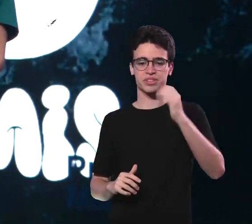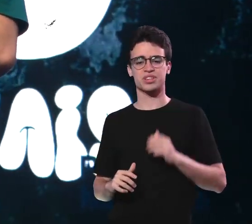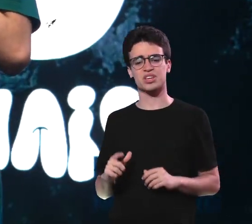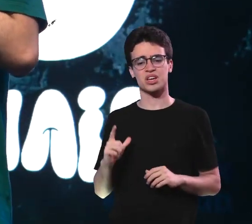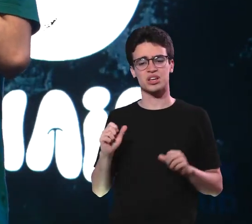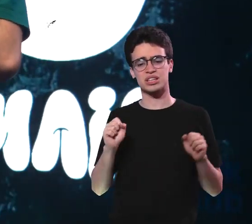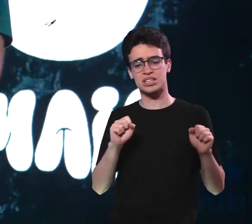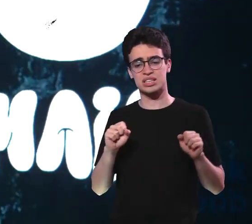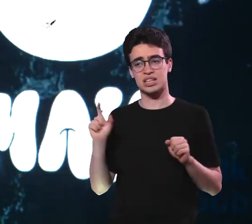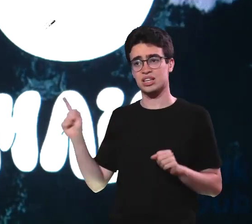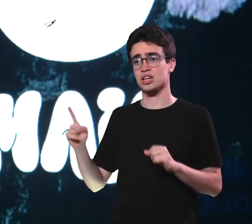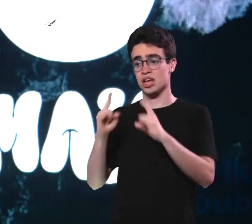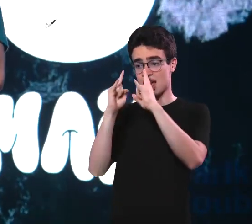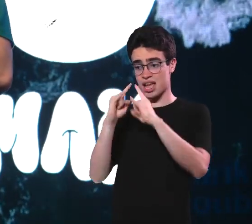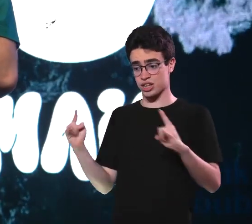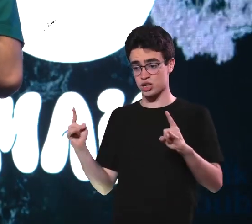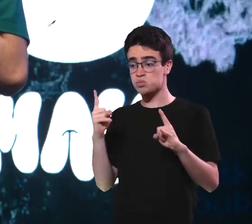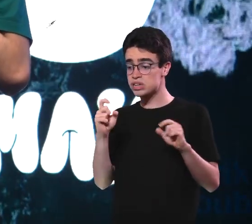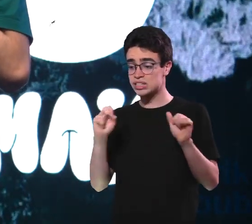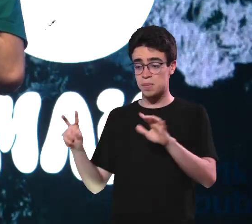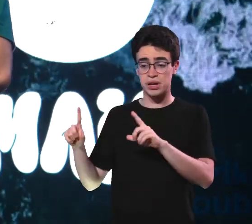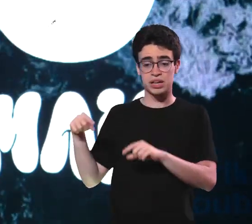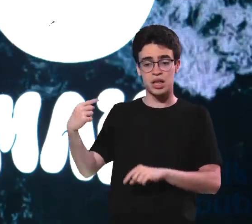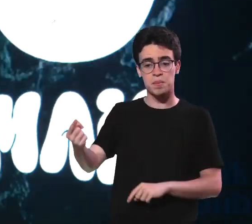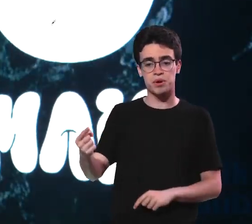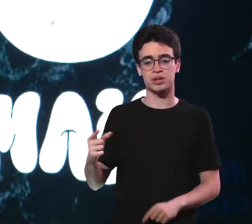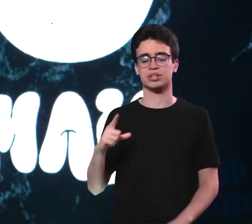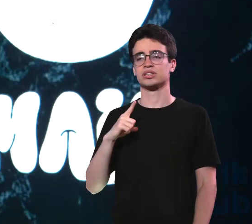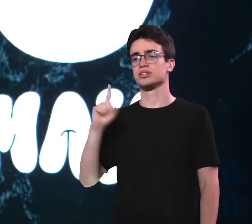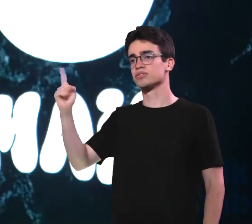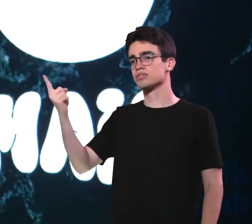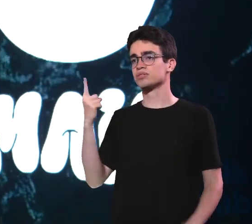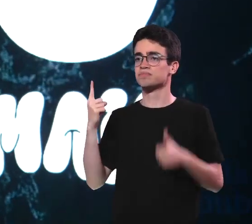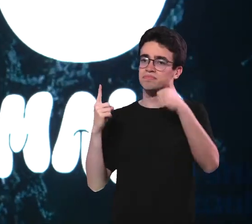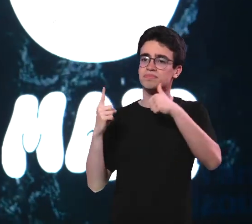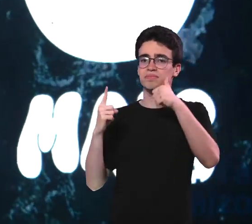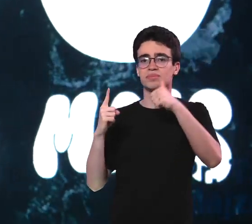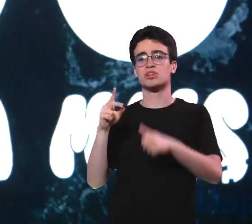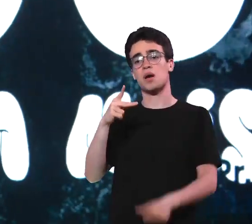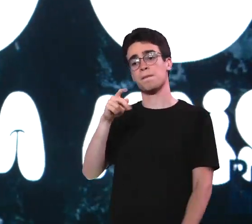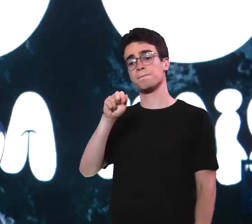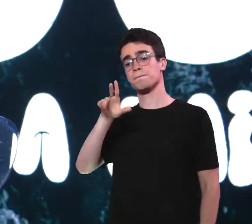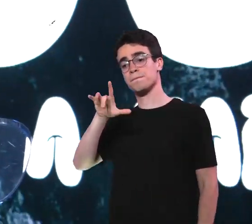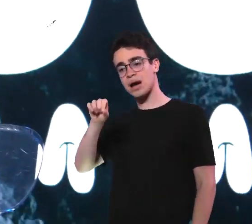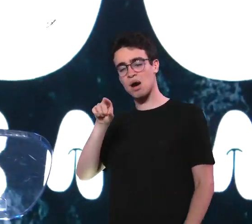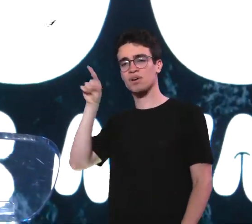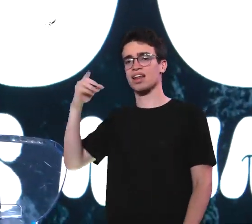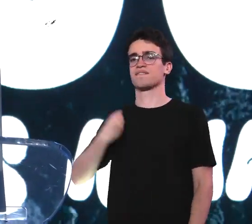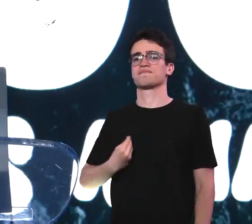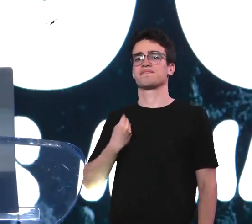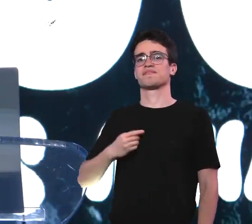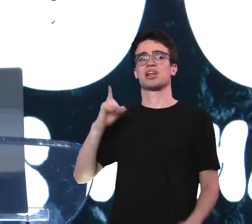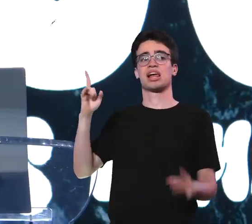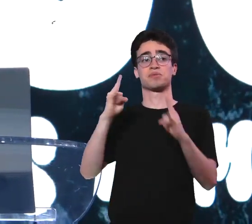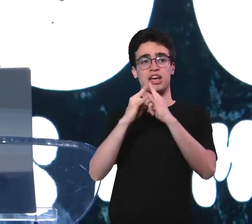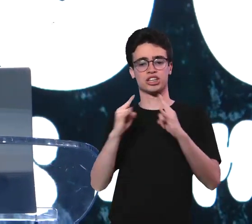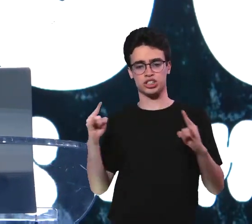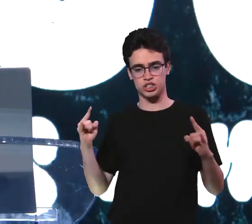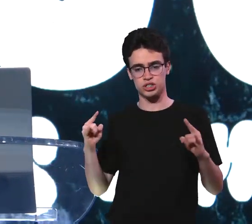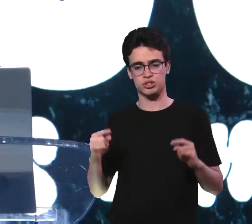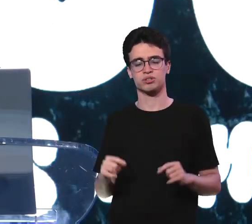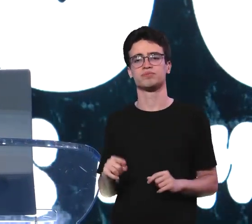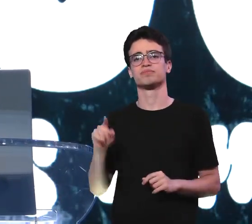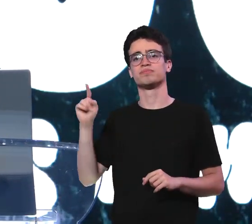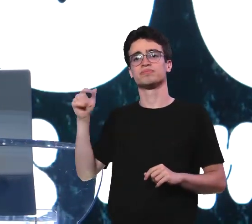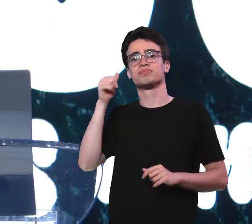Uma semana depois do nosso retiro, e teve uma menina, a Paula, ela estava naquele retiro, e